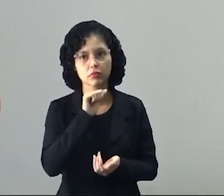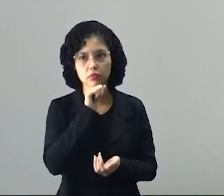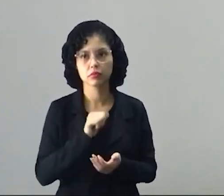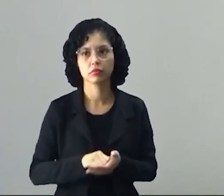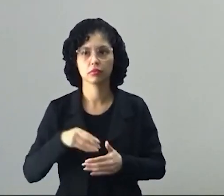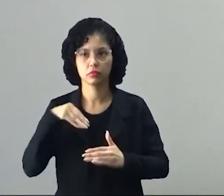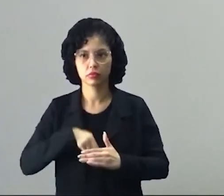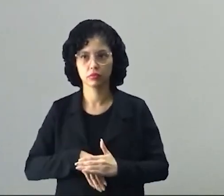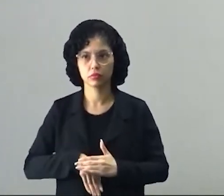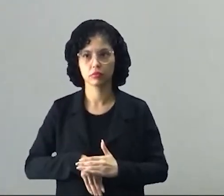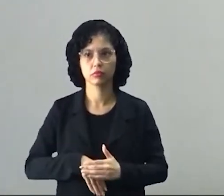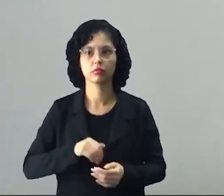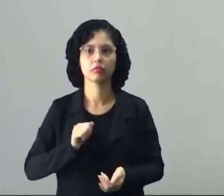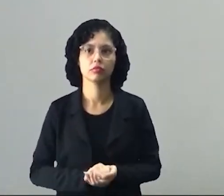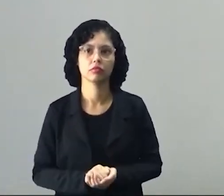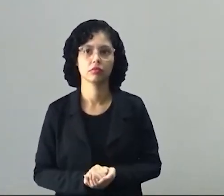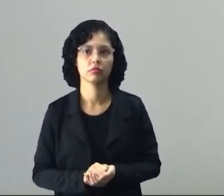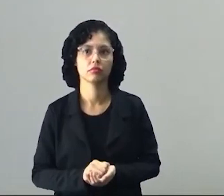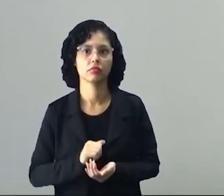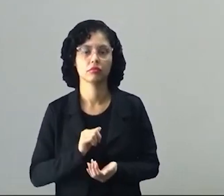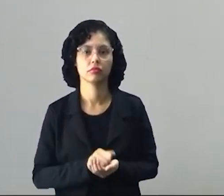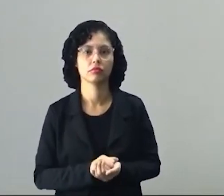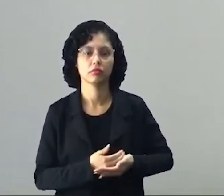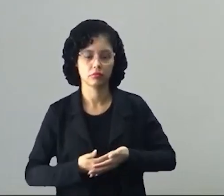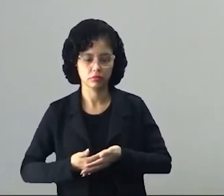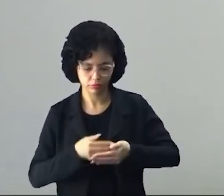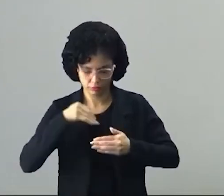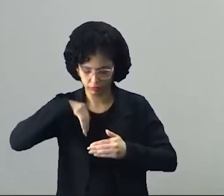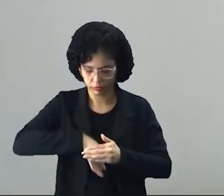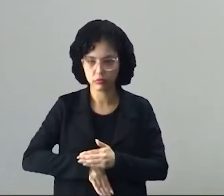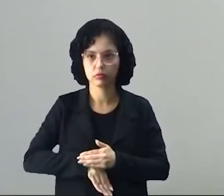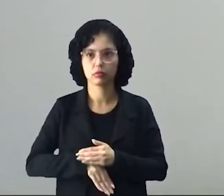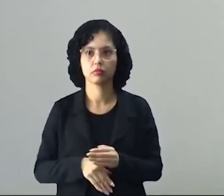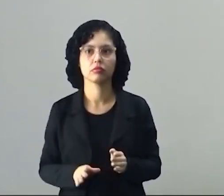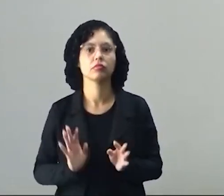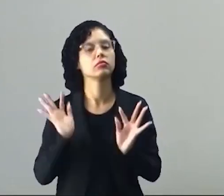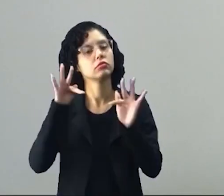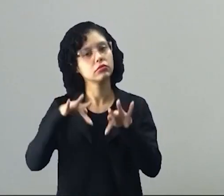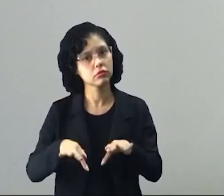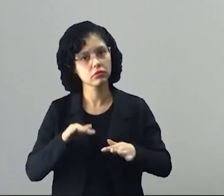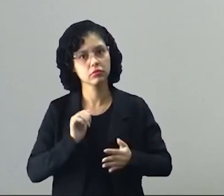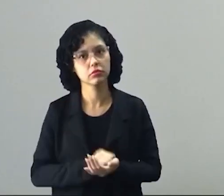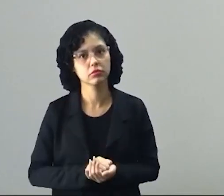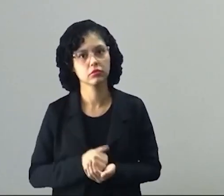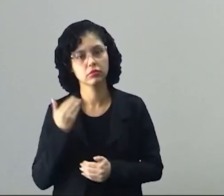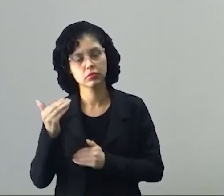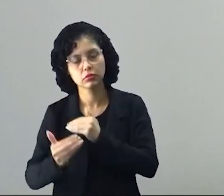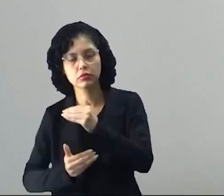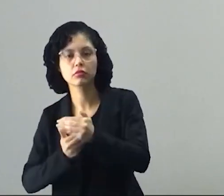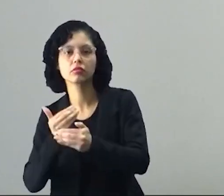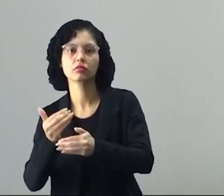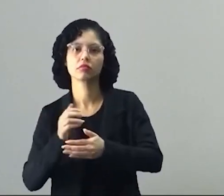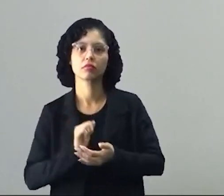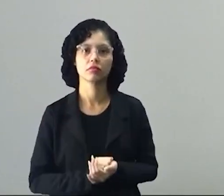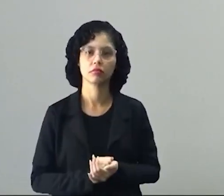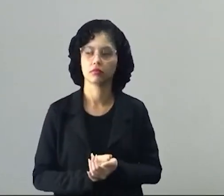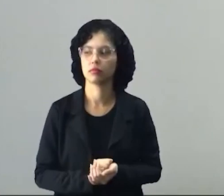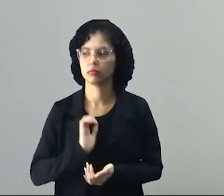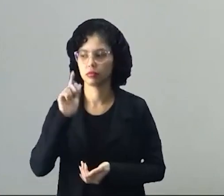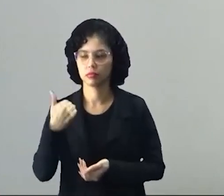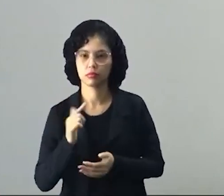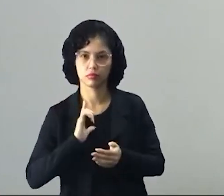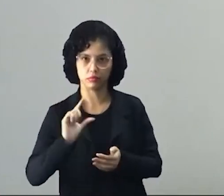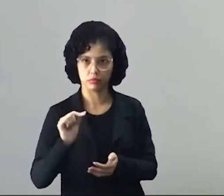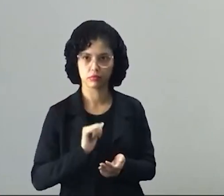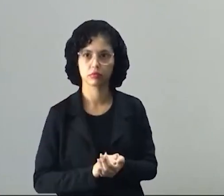isso que o feto fica ali na bolsinha, o recém-nascidozinho, terminando seu processo de desenvolvimento, e aí depois